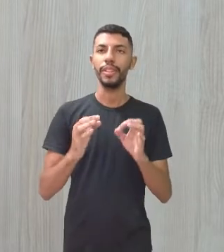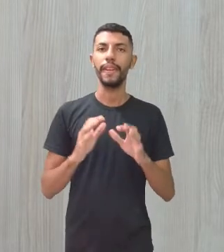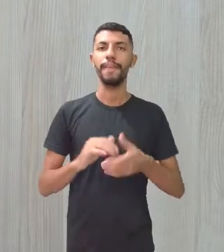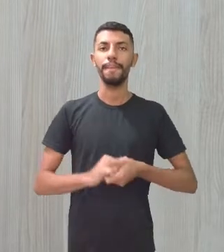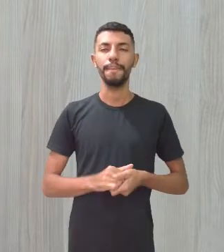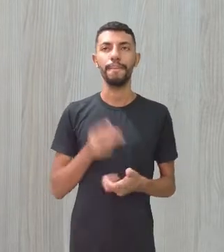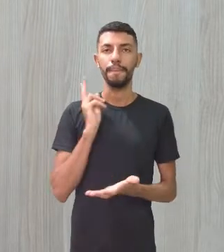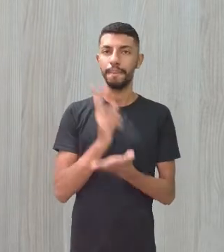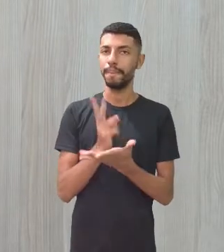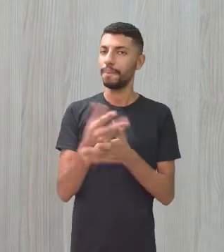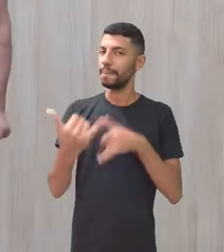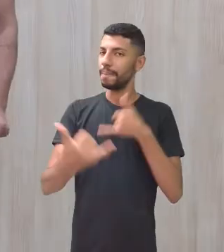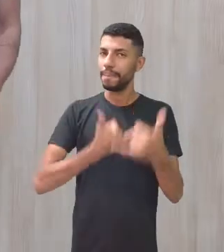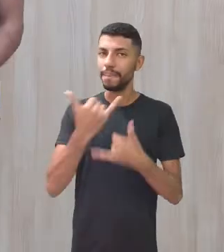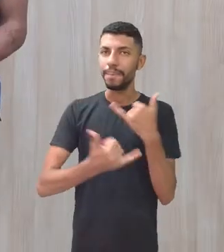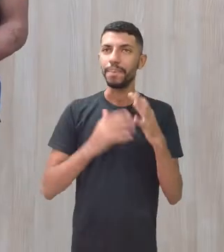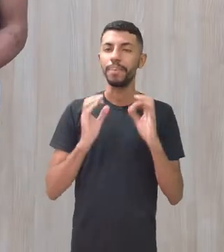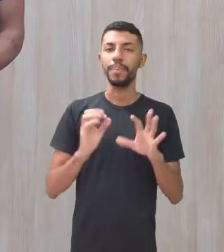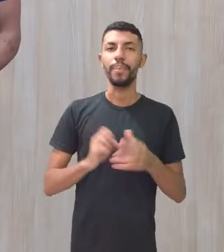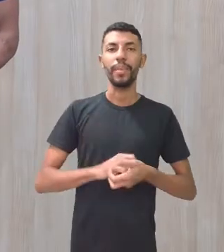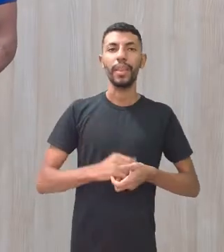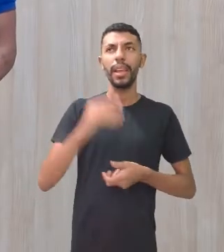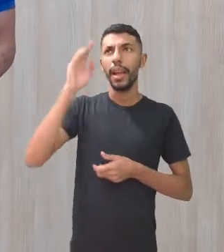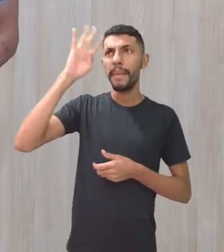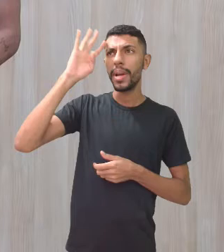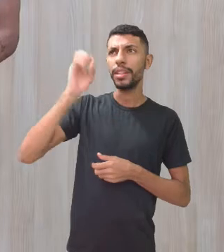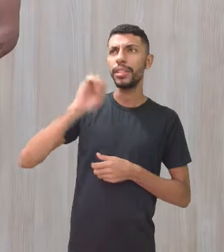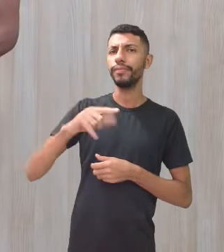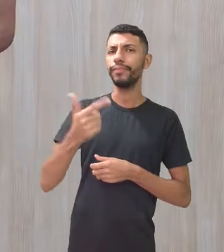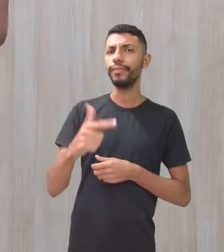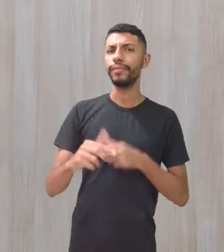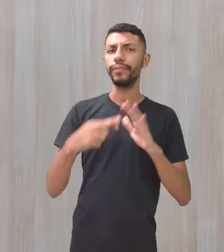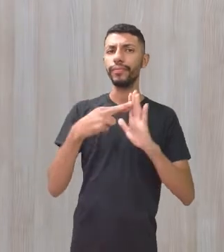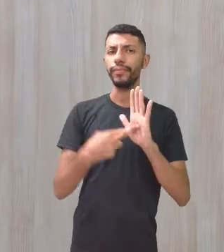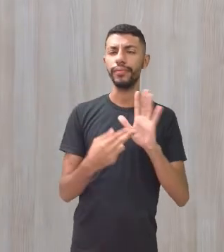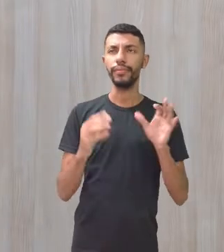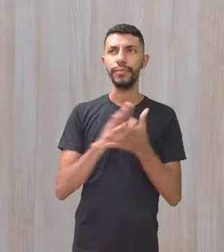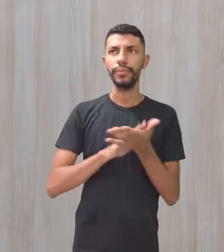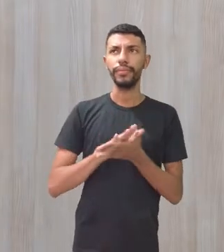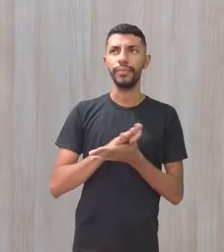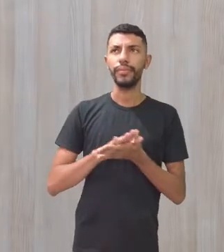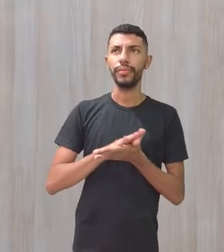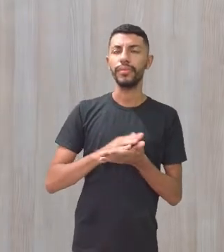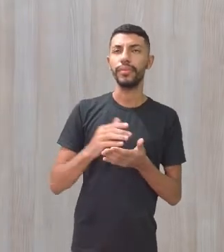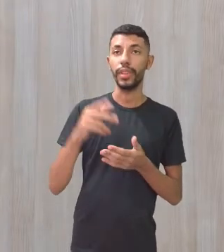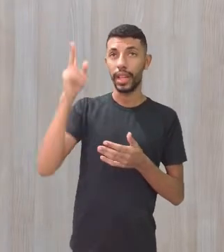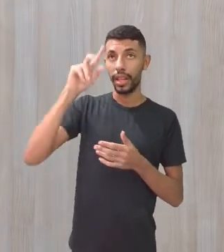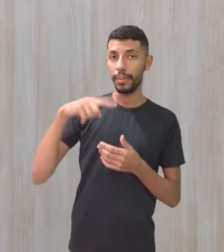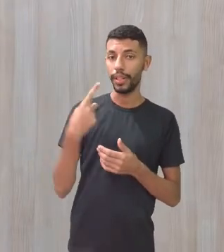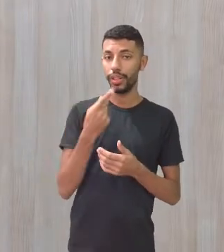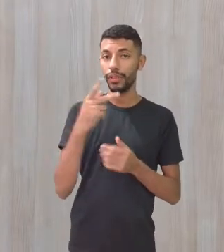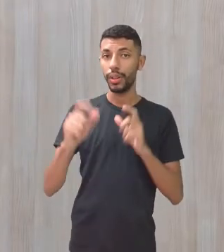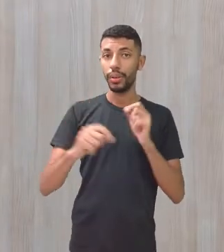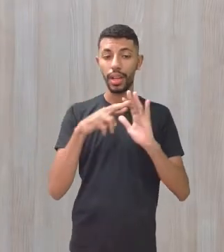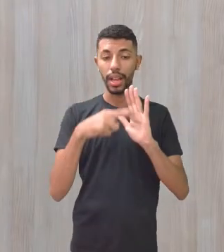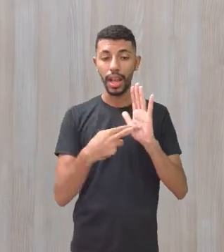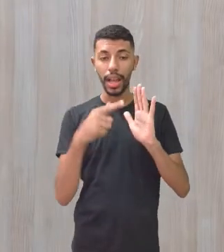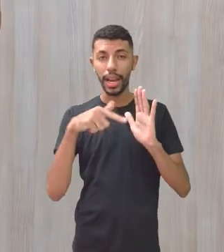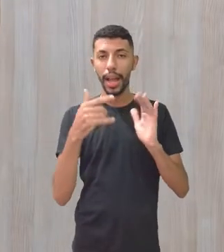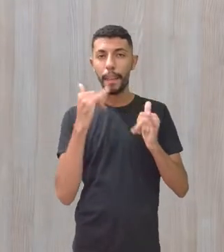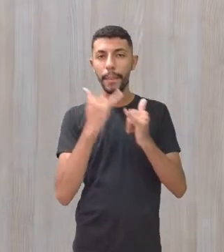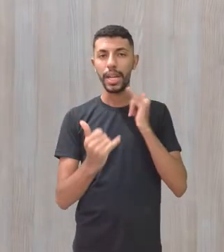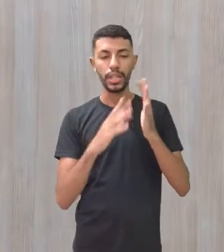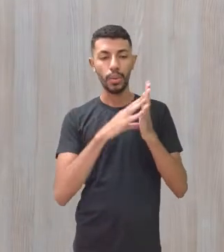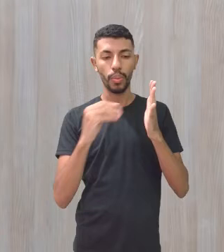professor? Porque imagine, se não tivesse uma regra, lembra lá que a gente falou que a regra serve como um modelo a ser seguido?